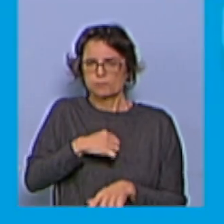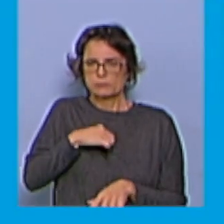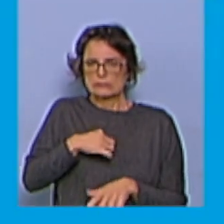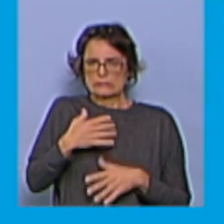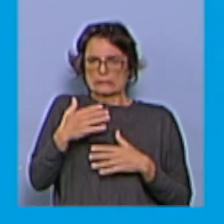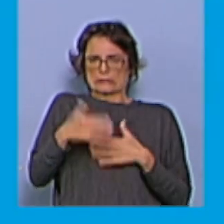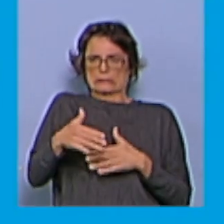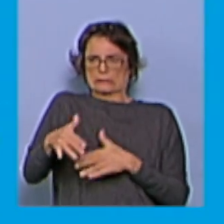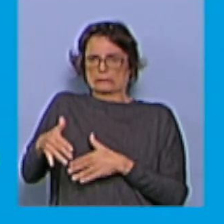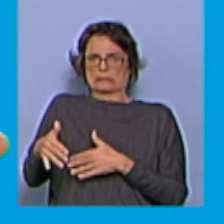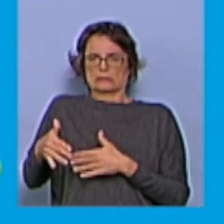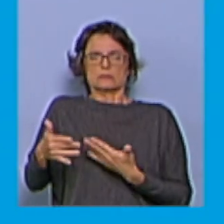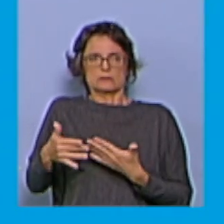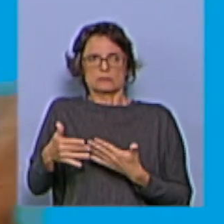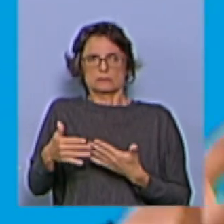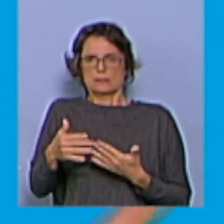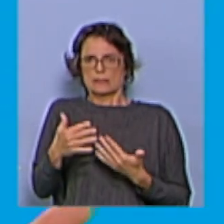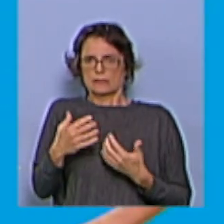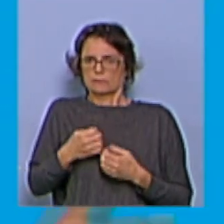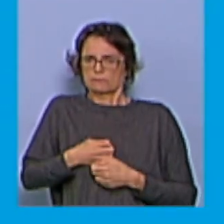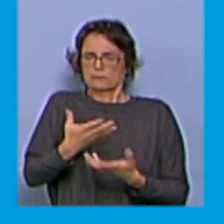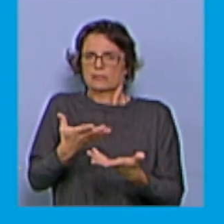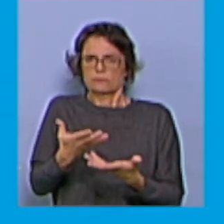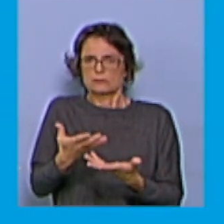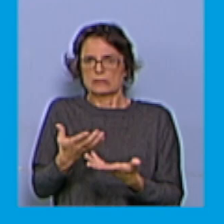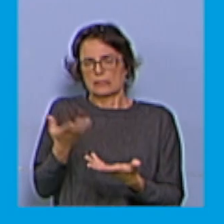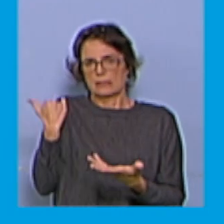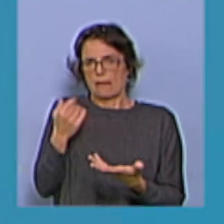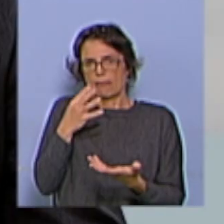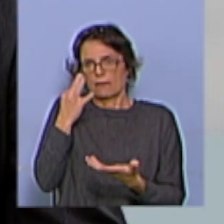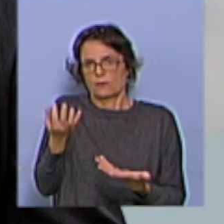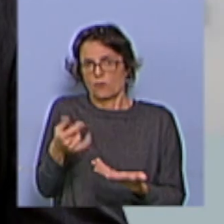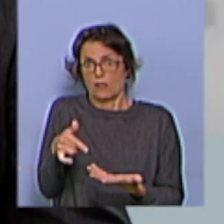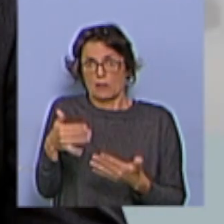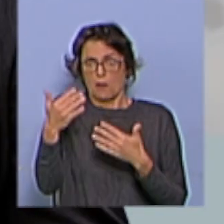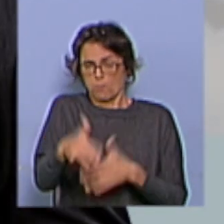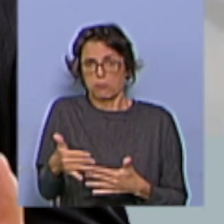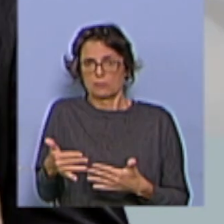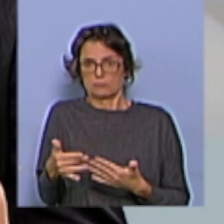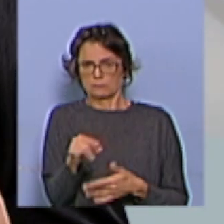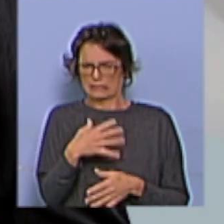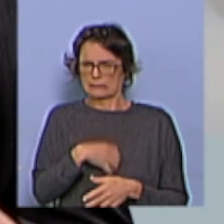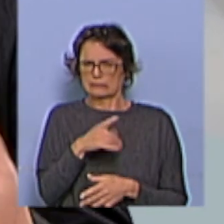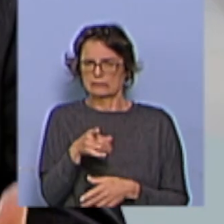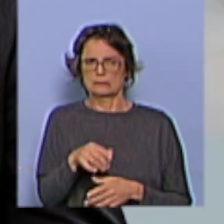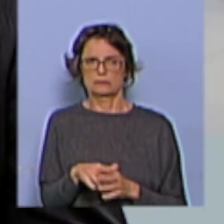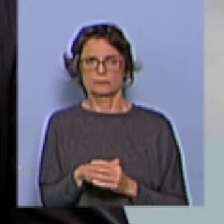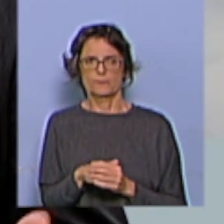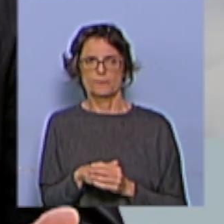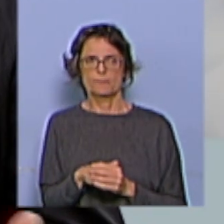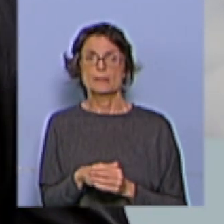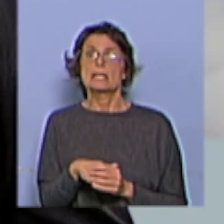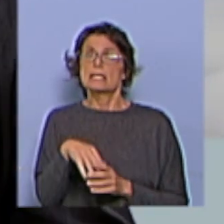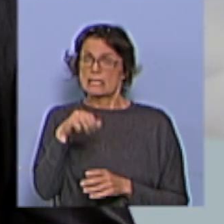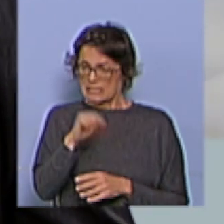dos doentes, um certo barramento àquilo que antes faziam com naturalidade. Sim, nós sentimos que tínhamos de alterar as